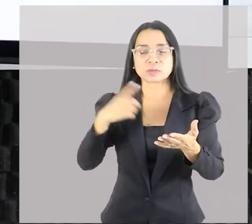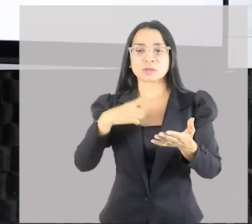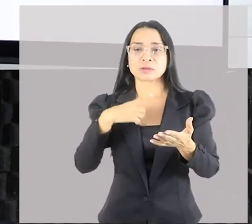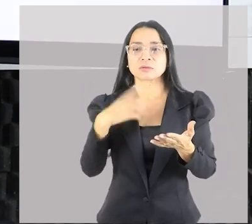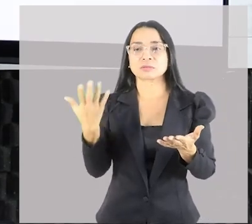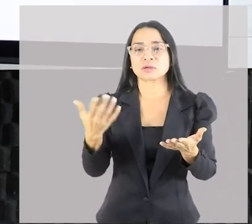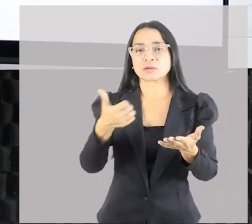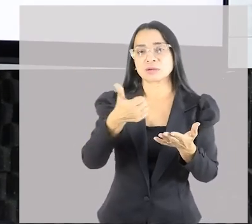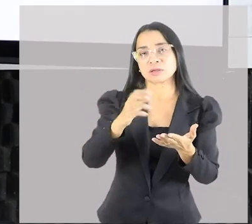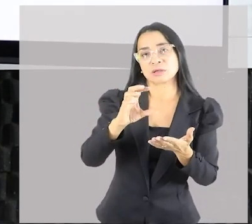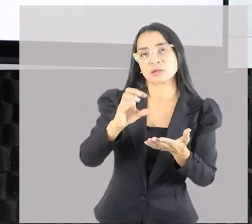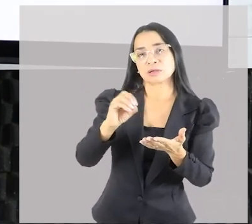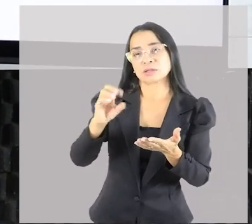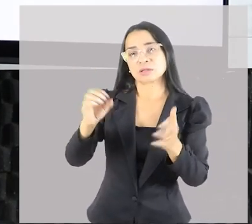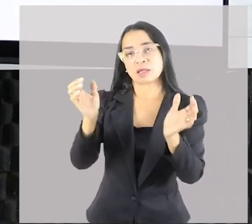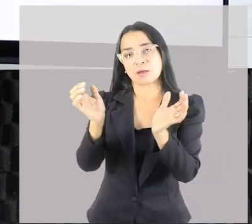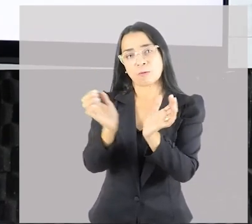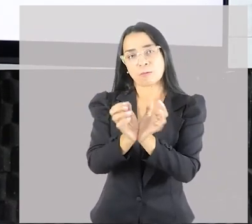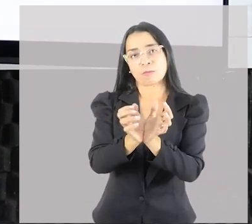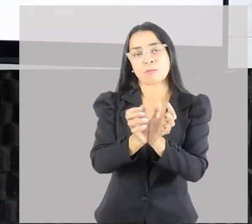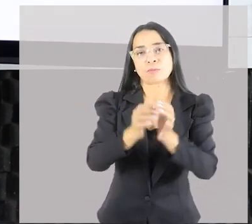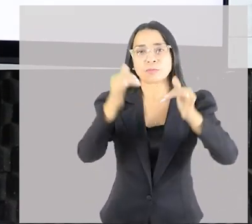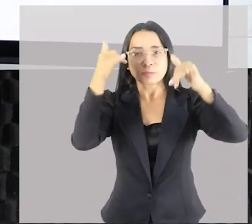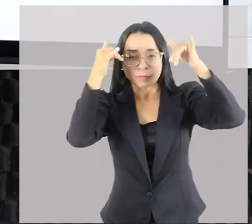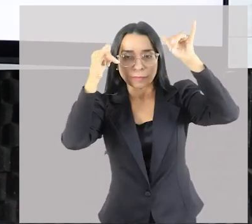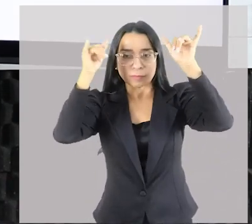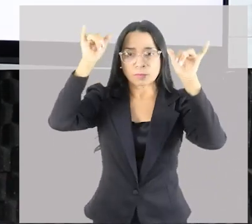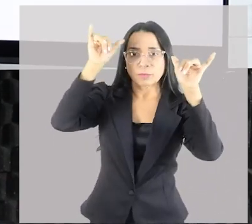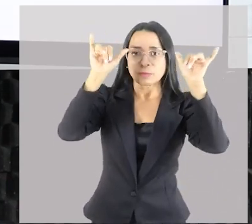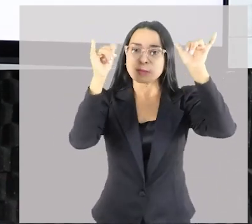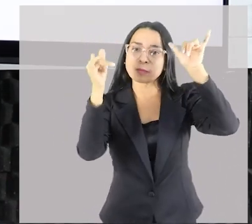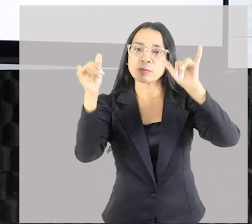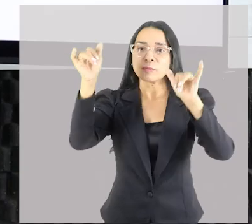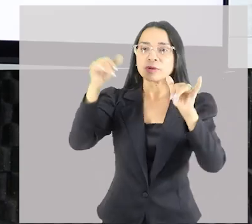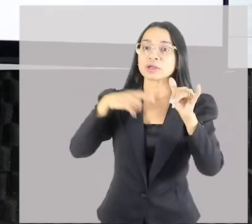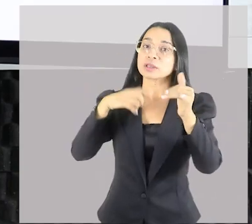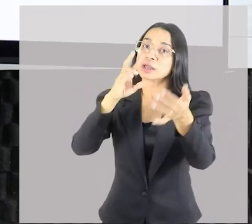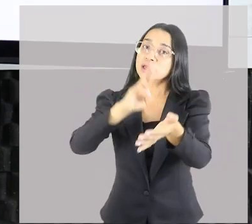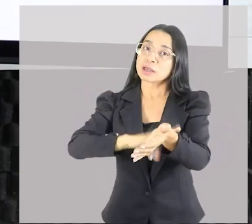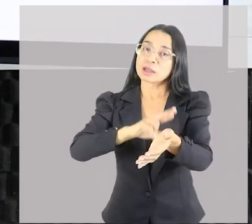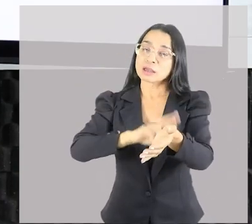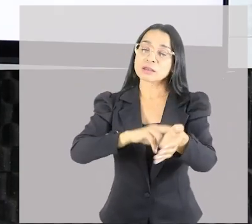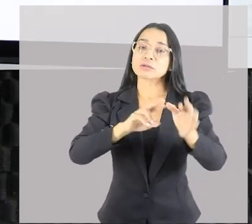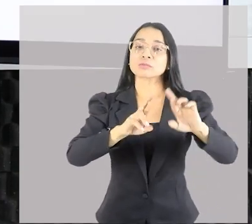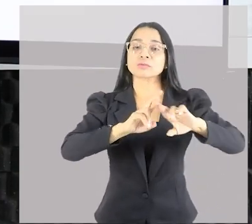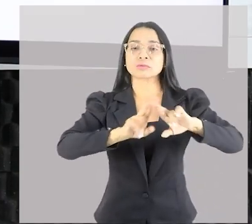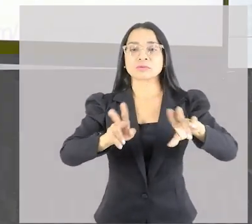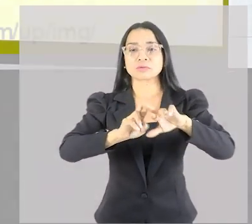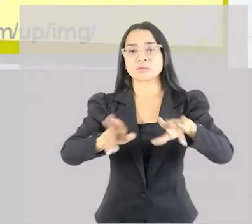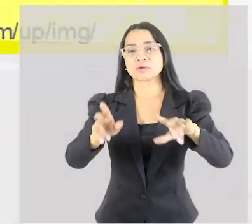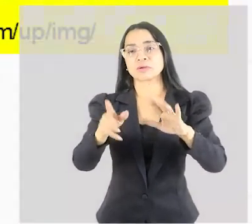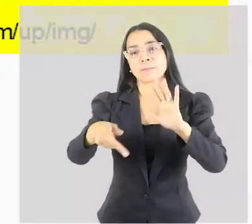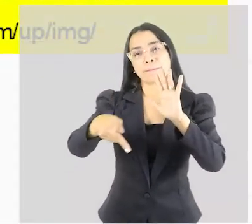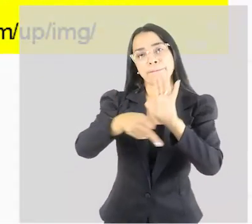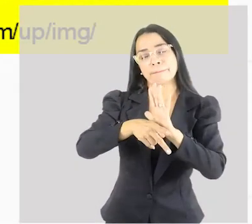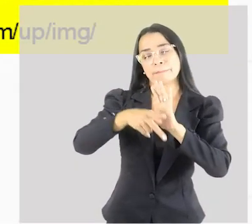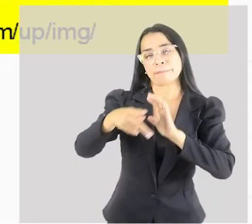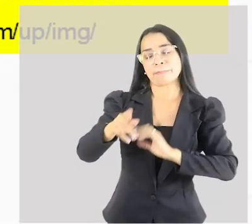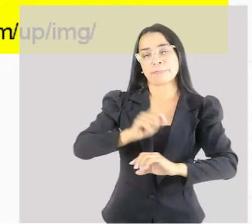menos 100 grupos de meu boi e cada um deles apresenta sotaques diferentes, particularidades